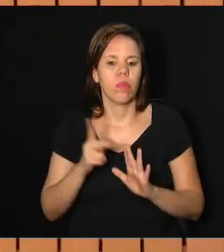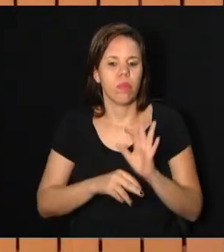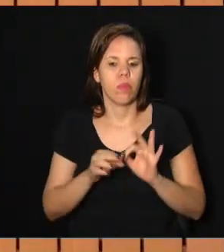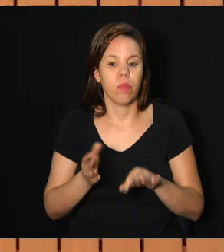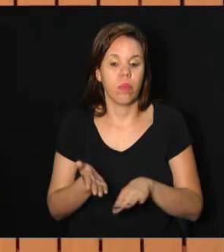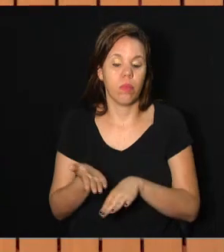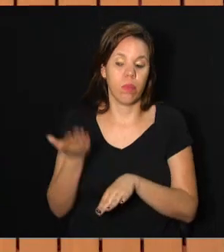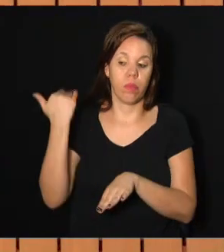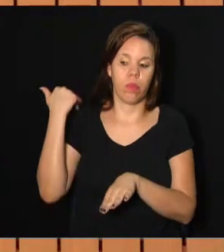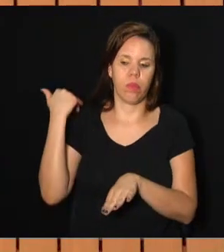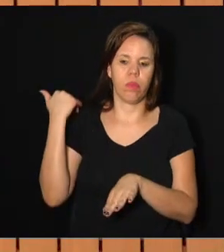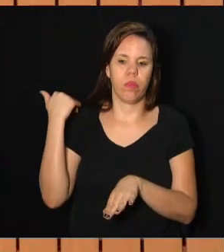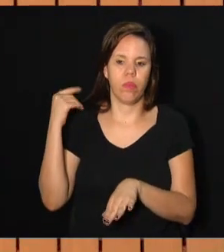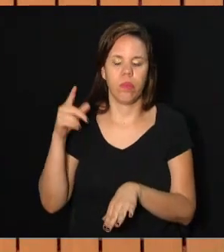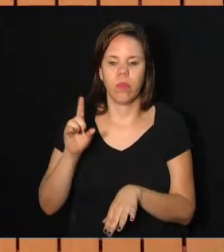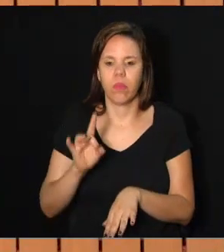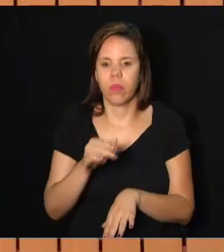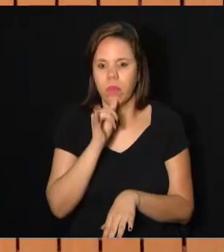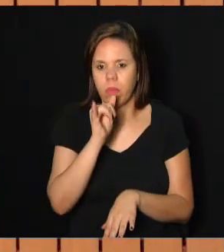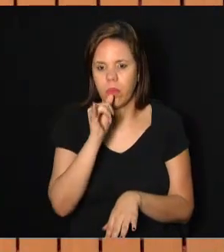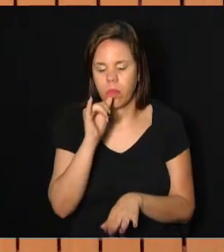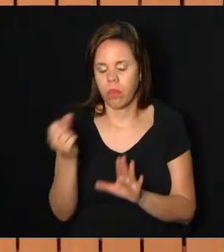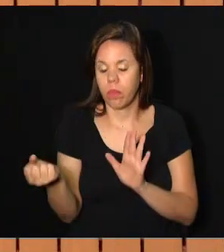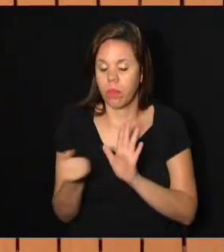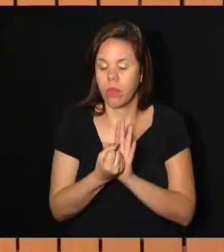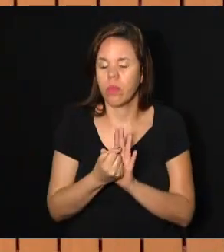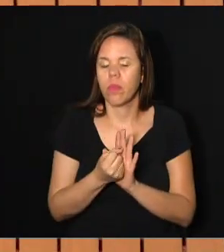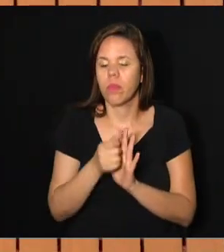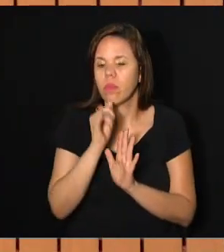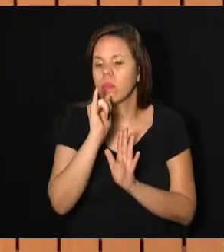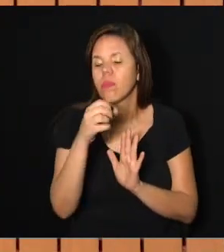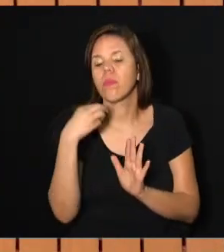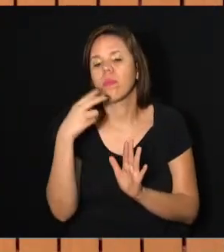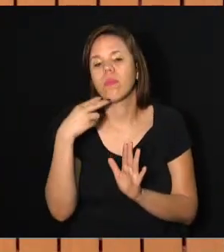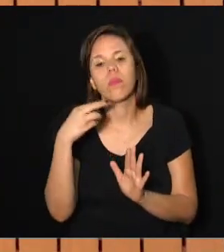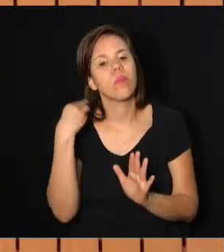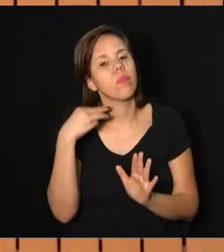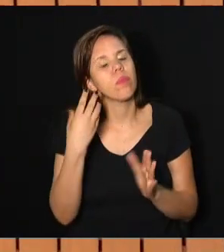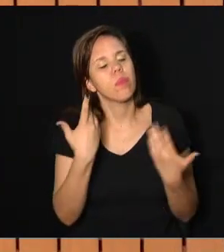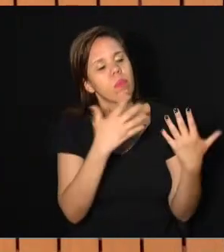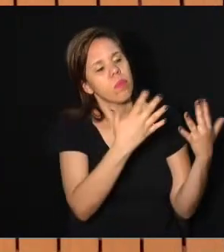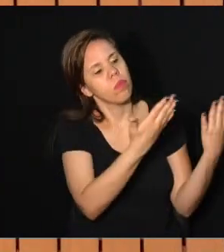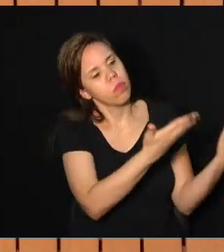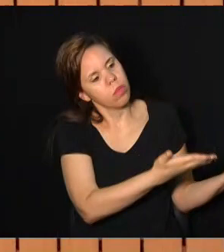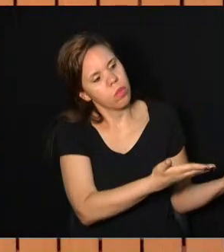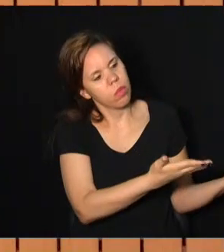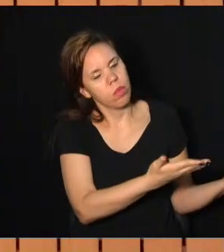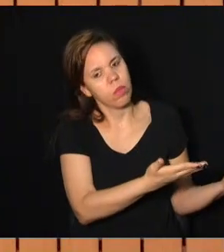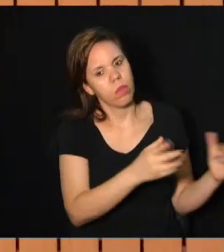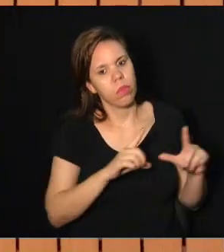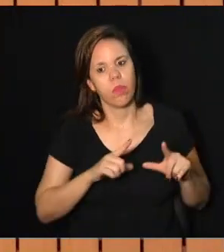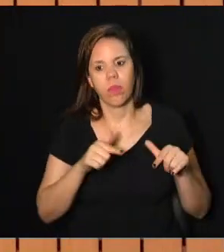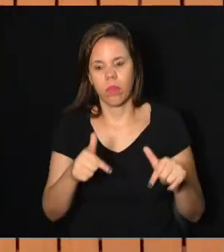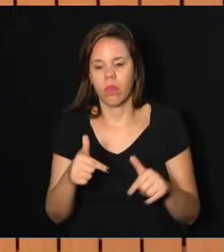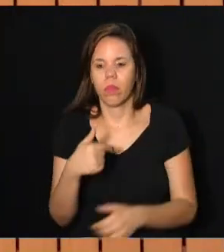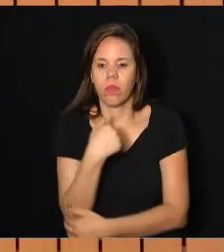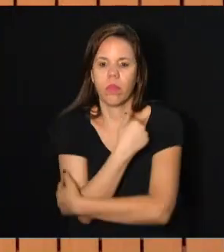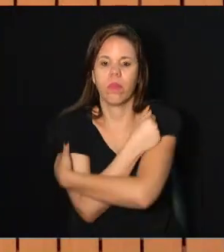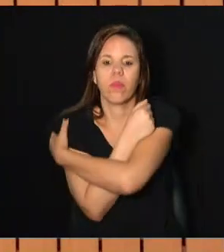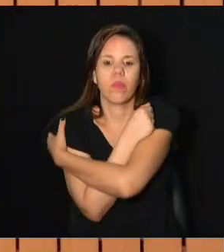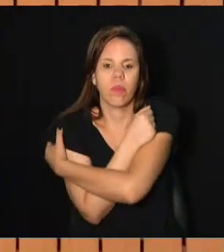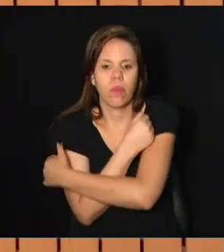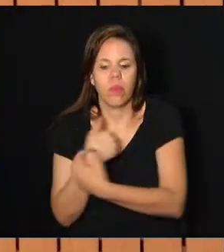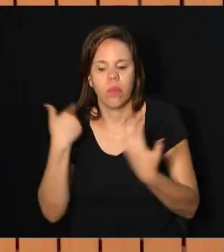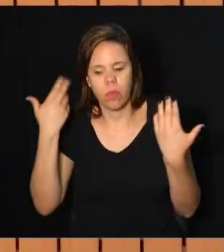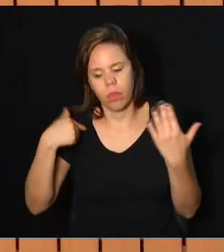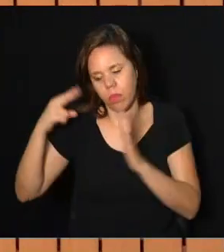para fazer aqui um registro, vereadora Mariana, eu parabenizo Vossa Excelência pela iniciativa, fui o relator do